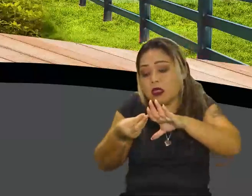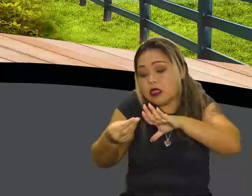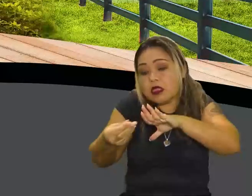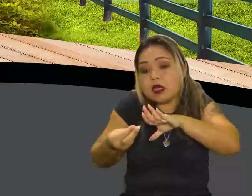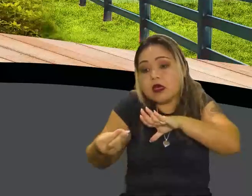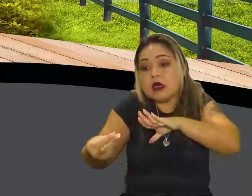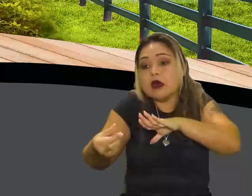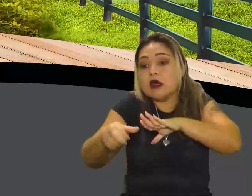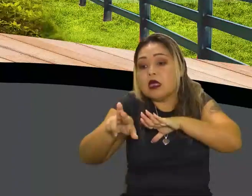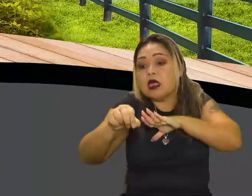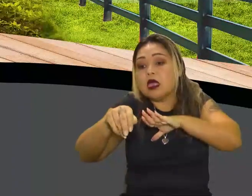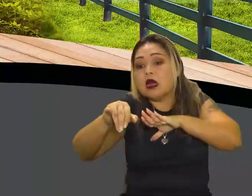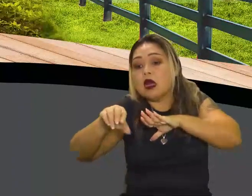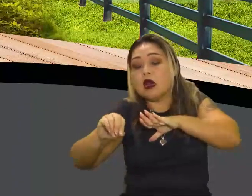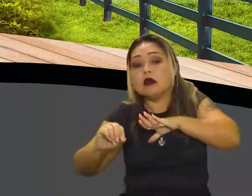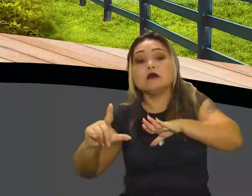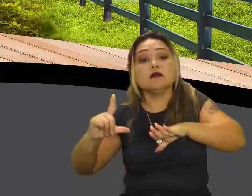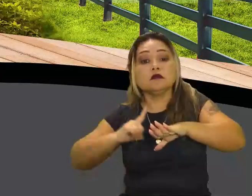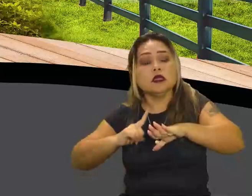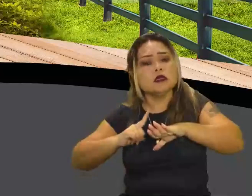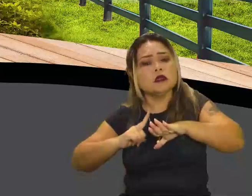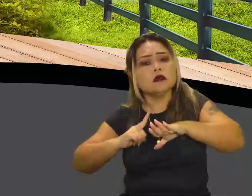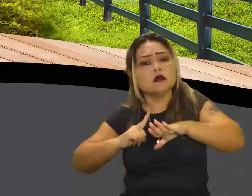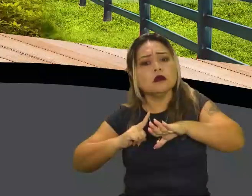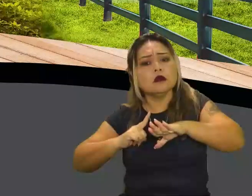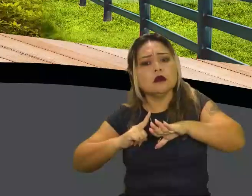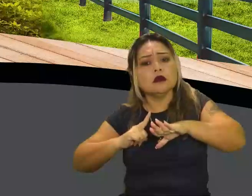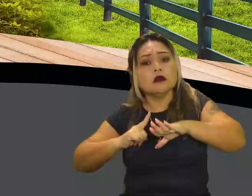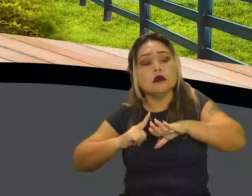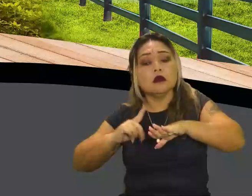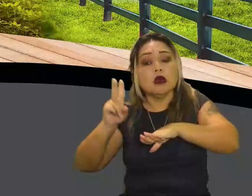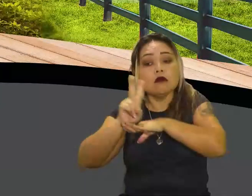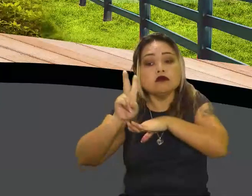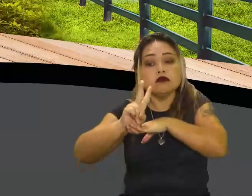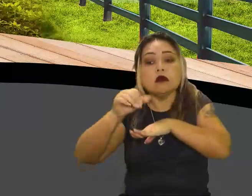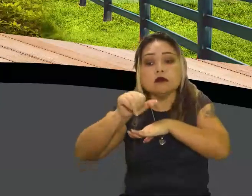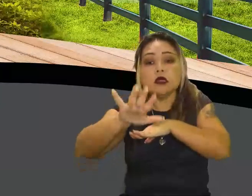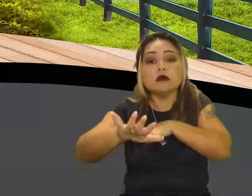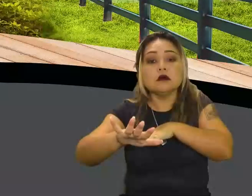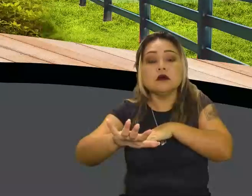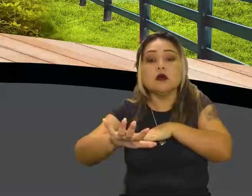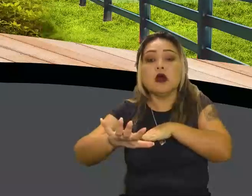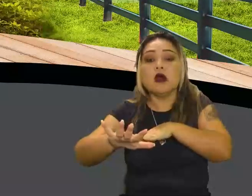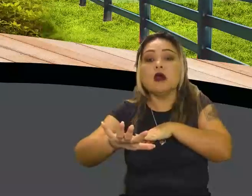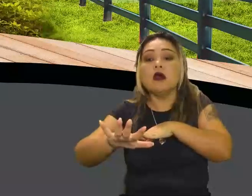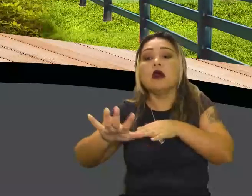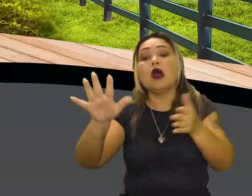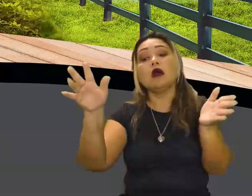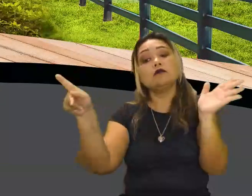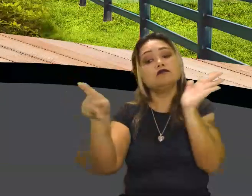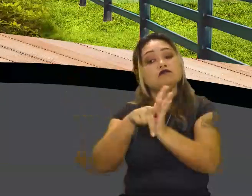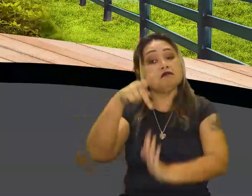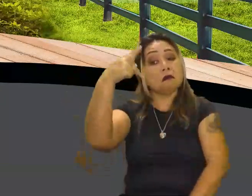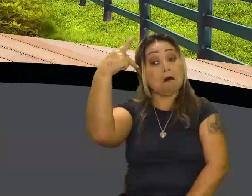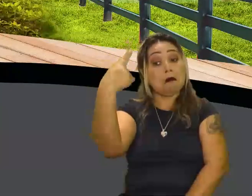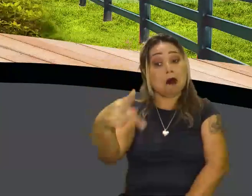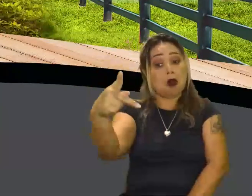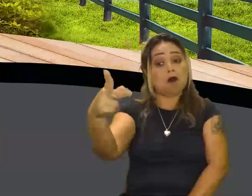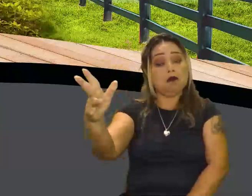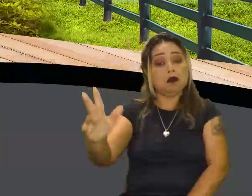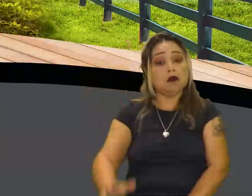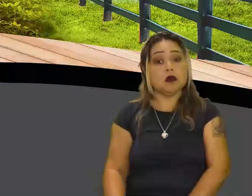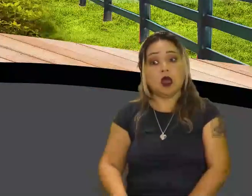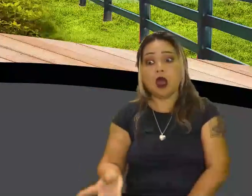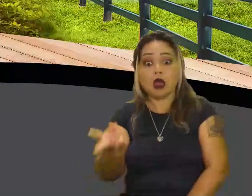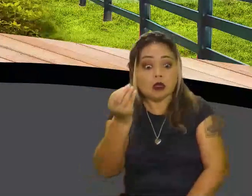do ranário tem que estar, onde você for instalar ele, tem que ser um local apropriado. Tem